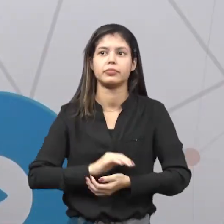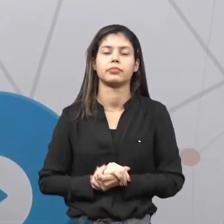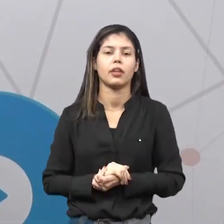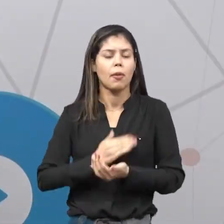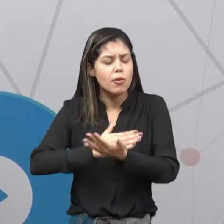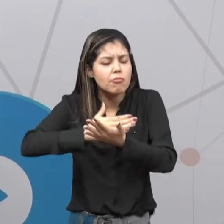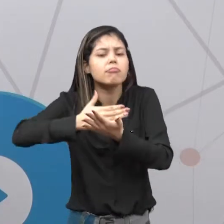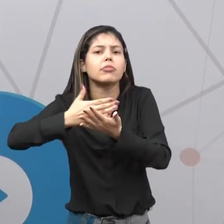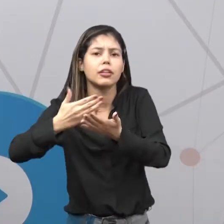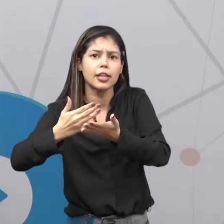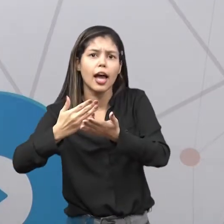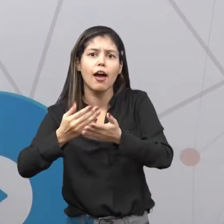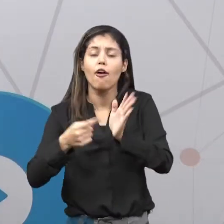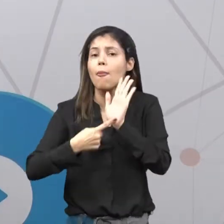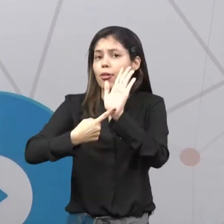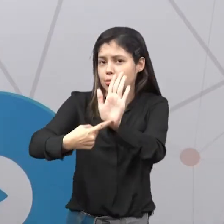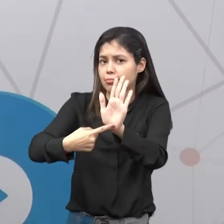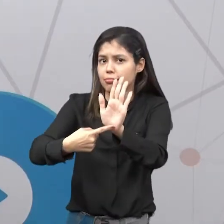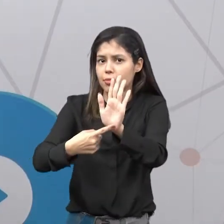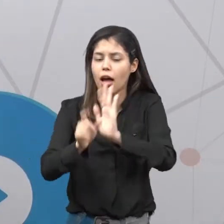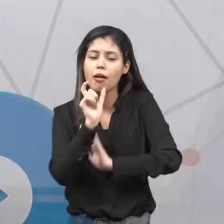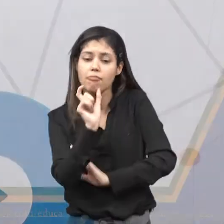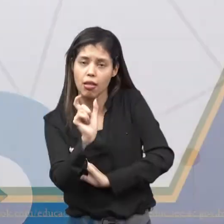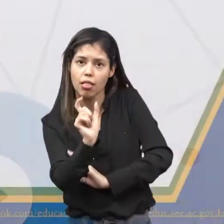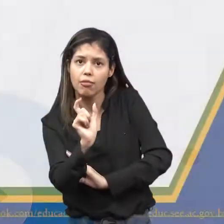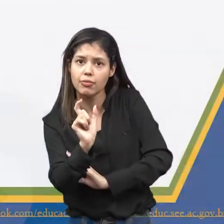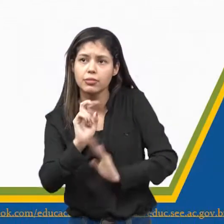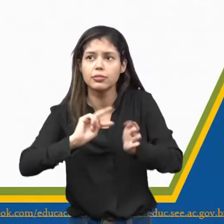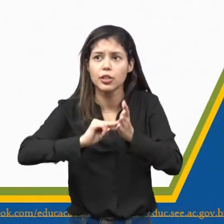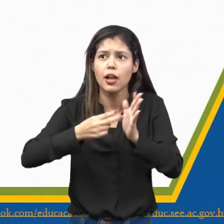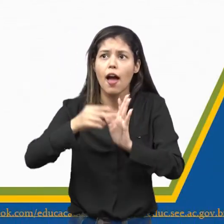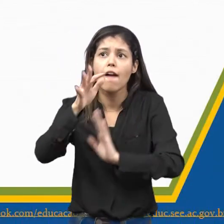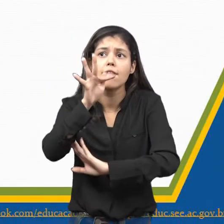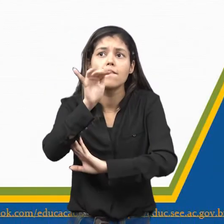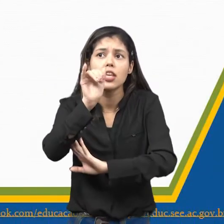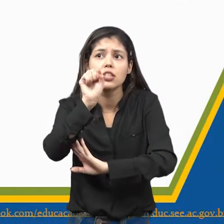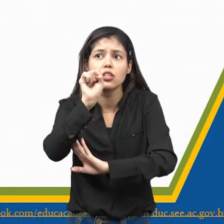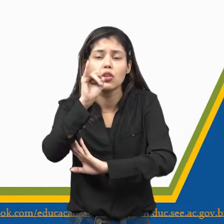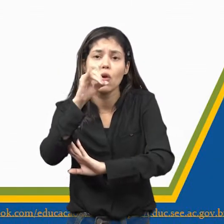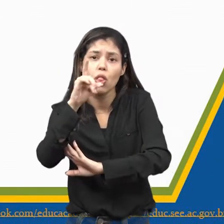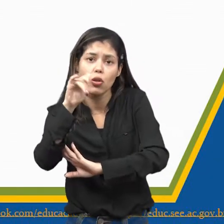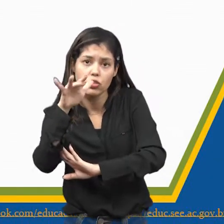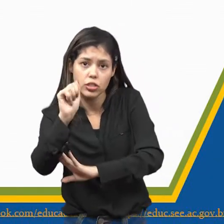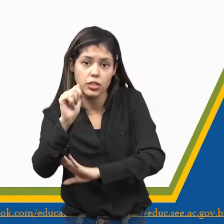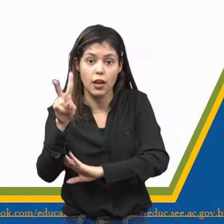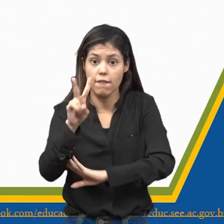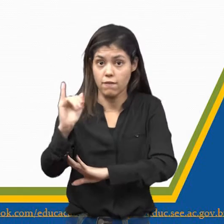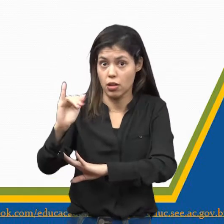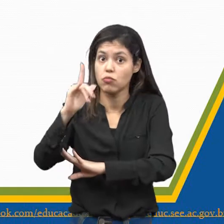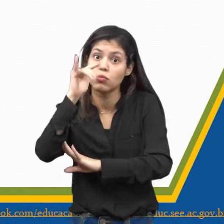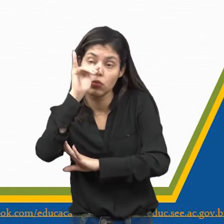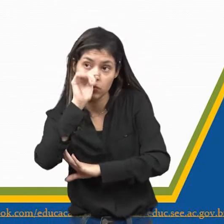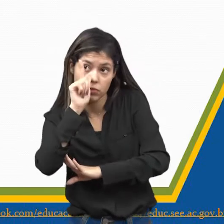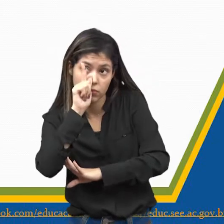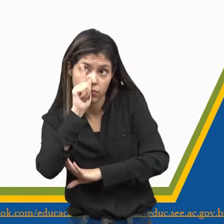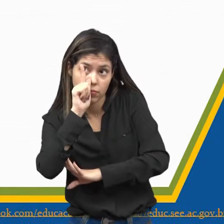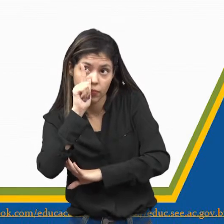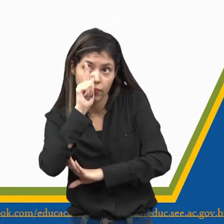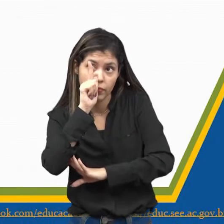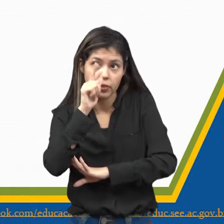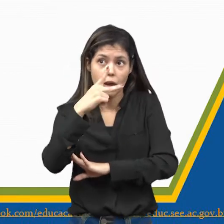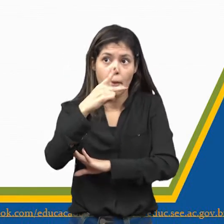Para iniciar, eu vou apresentar para vocês esse termo, fisiologia. Ele vem do grego, physis